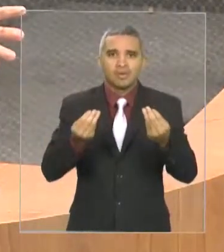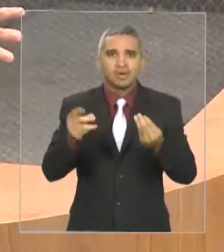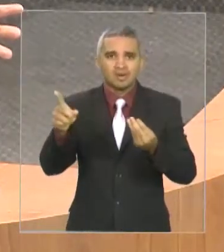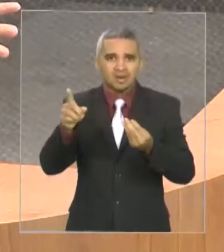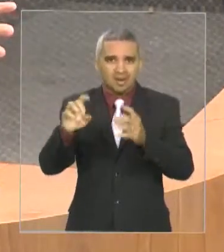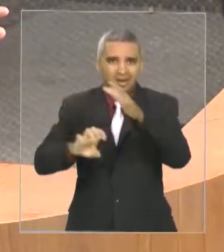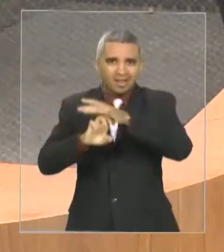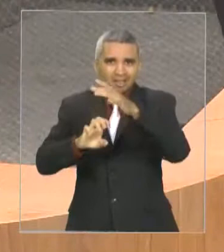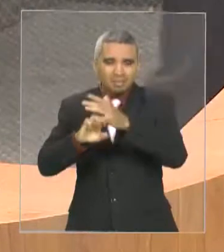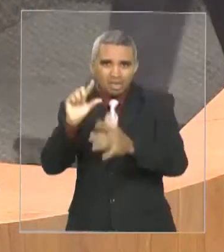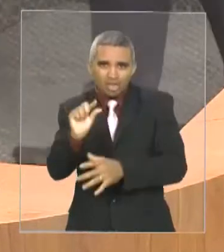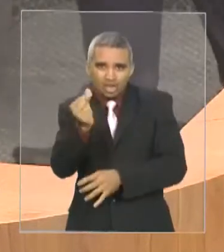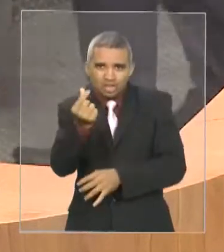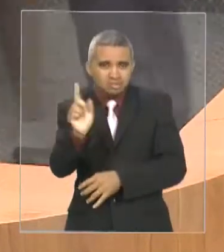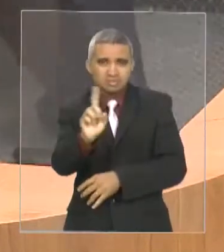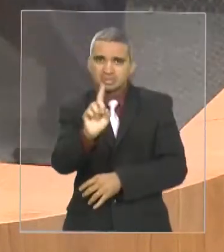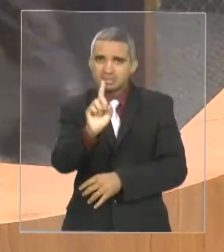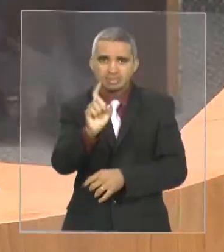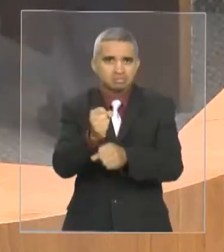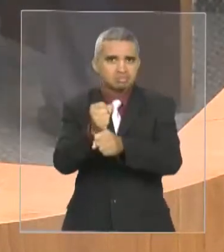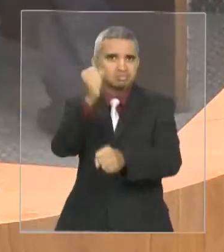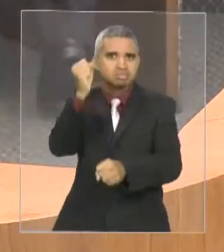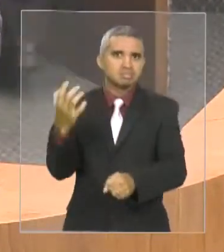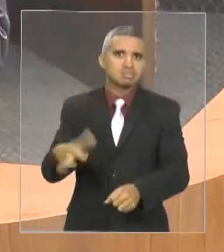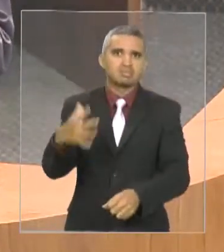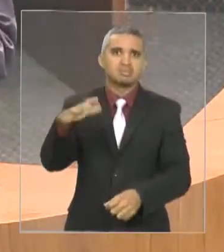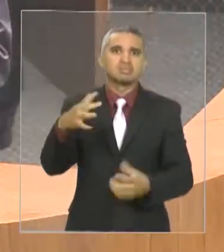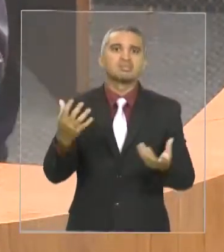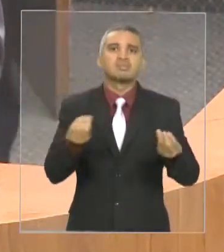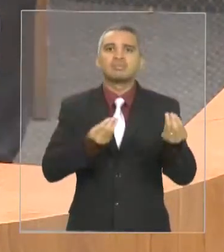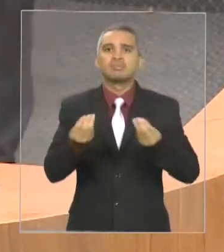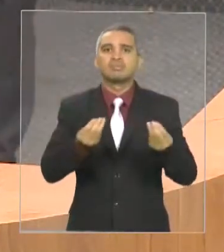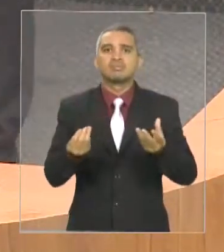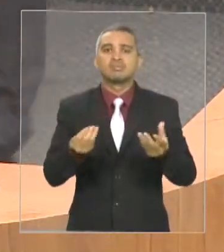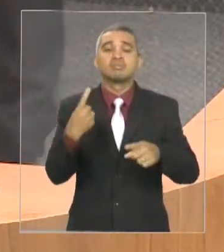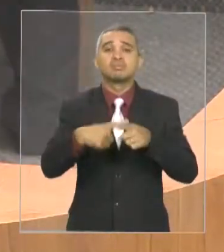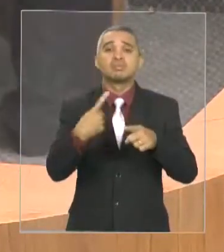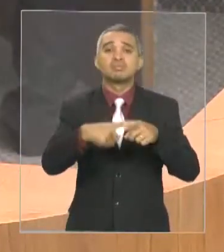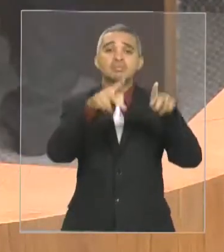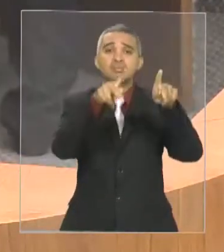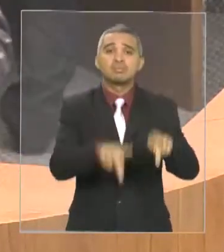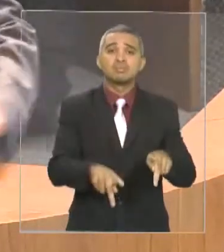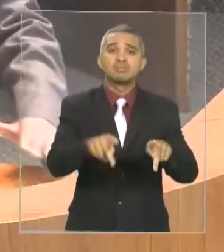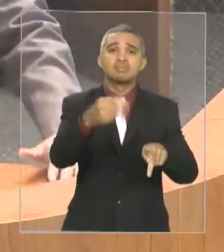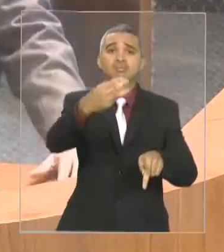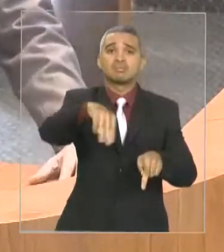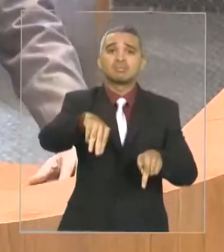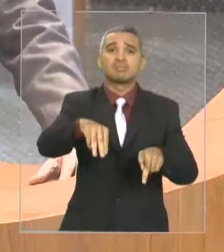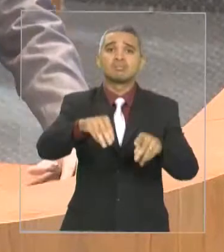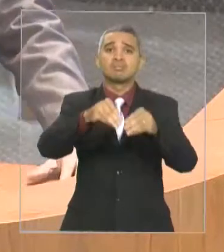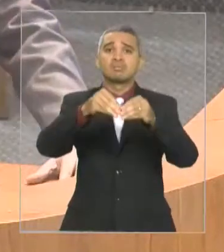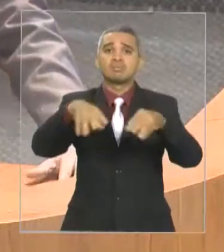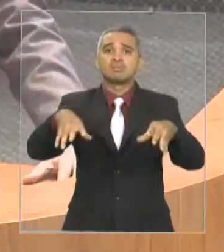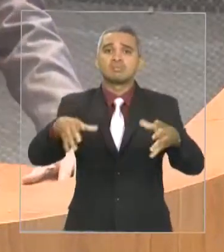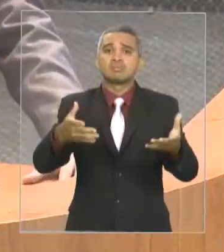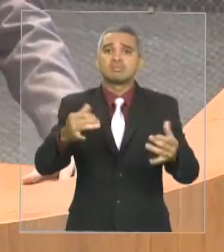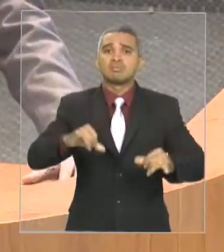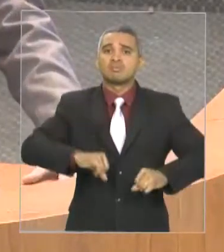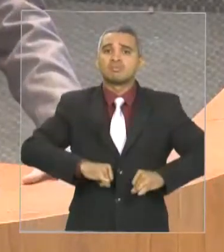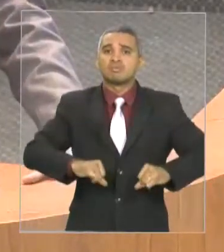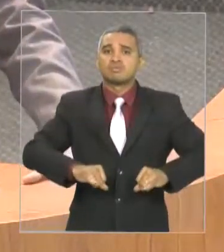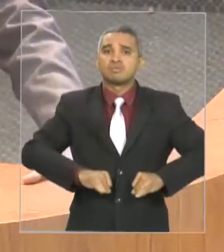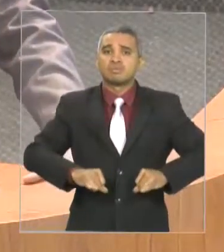empresa. Então, por que penalizar o povo maranhense com um reajustamento